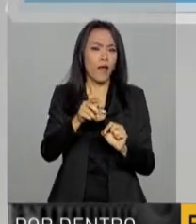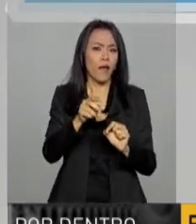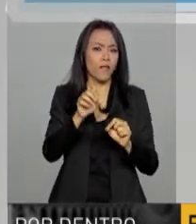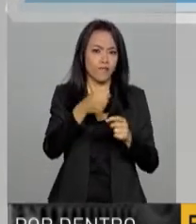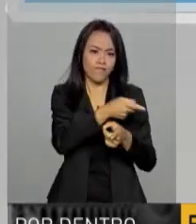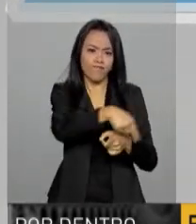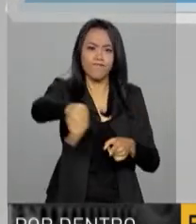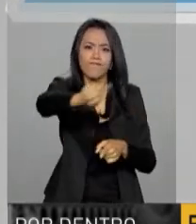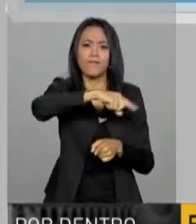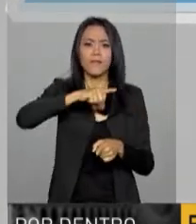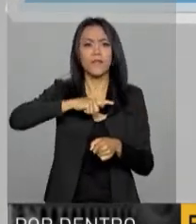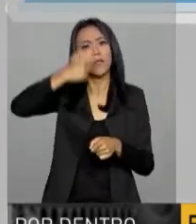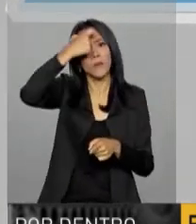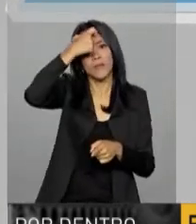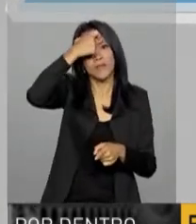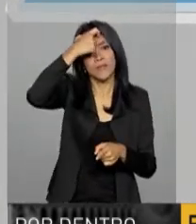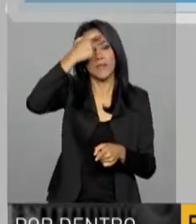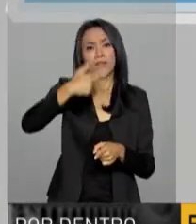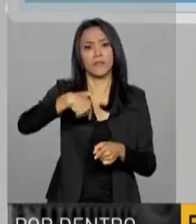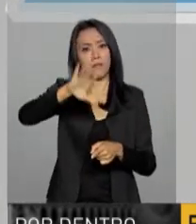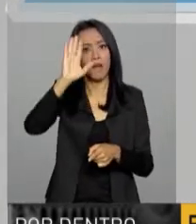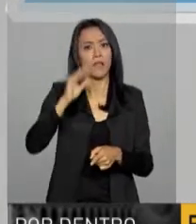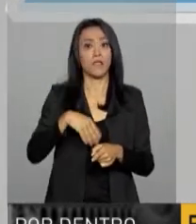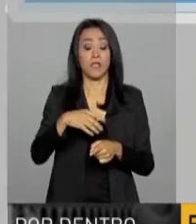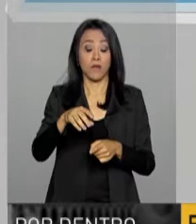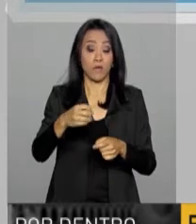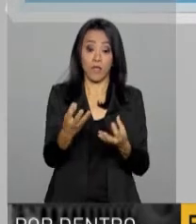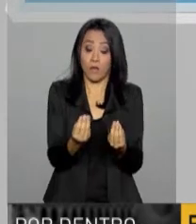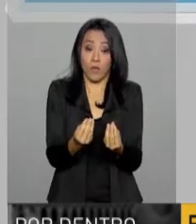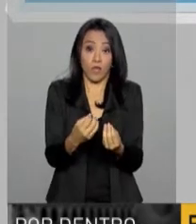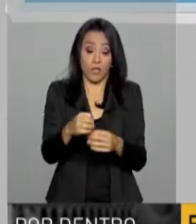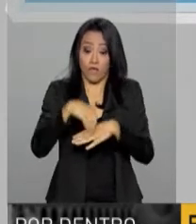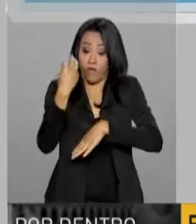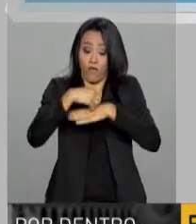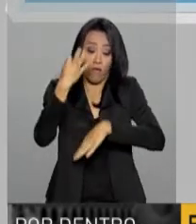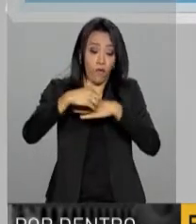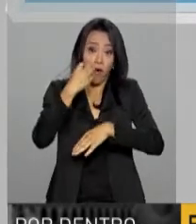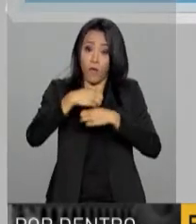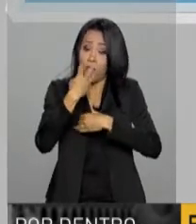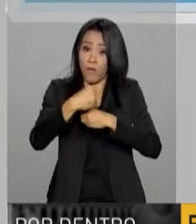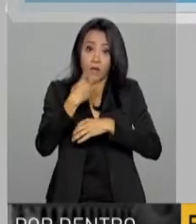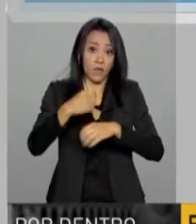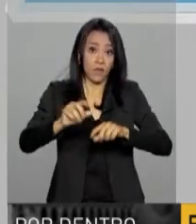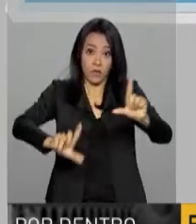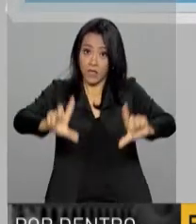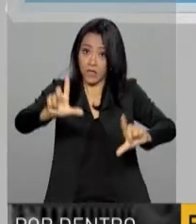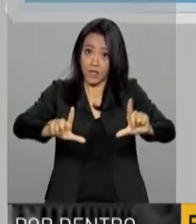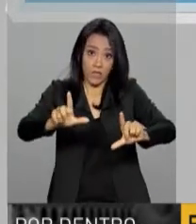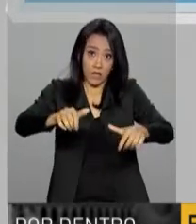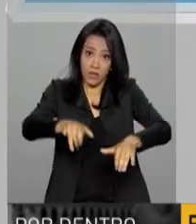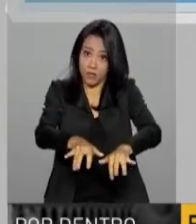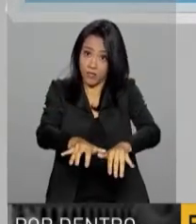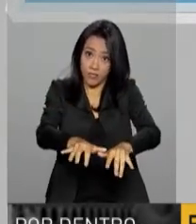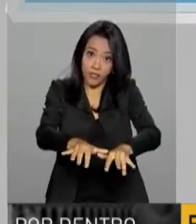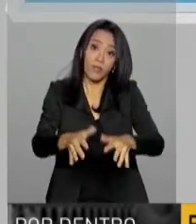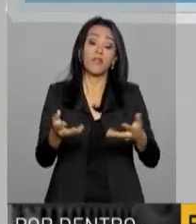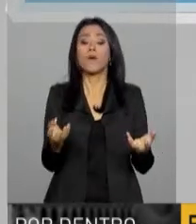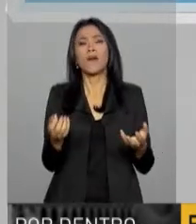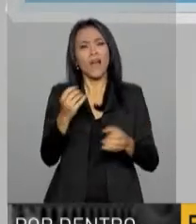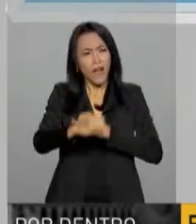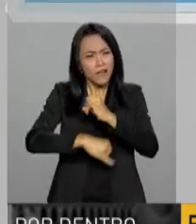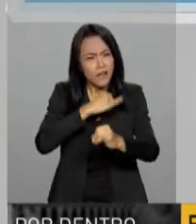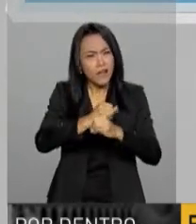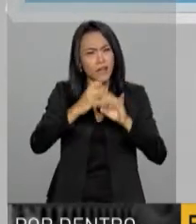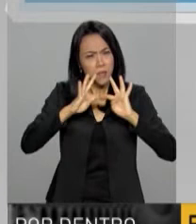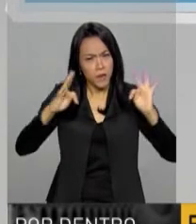frente esse mundão aí conteúdos digitais o senhor acredita que o internet pra todos possa ir ao